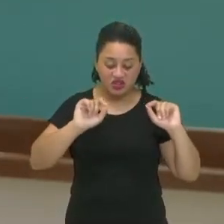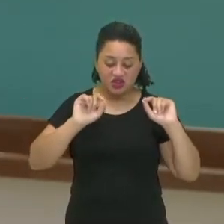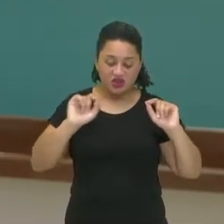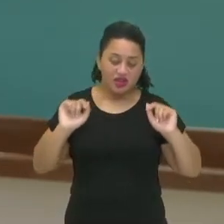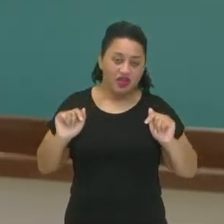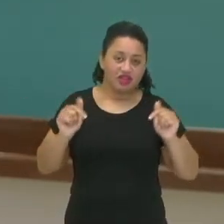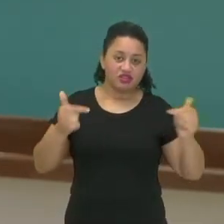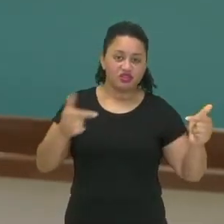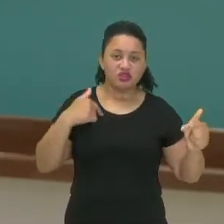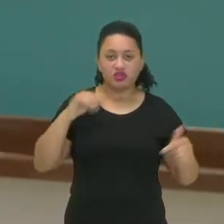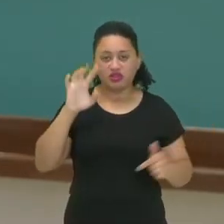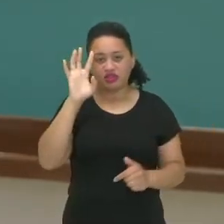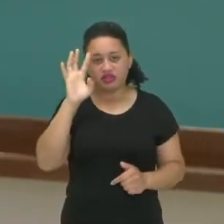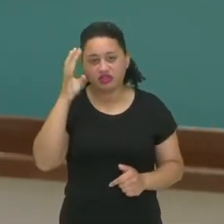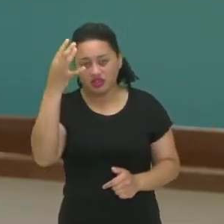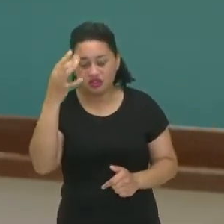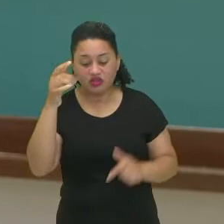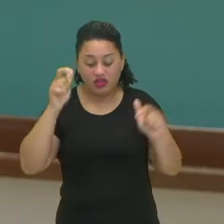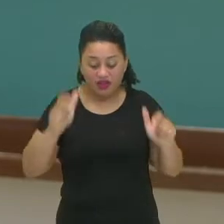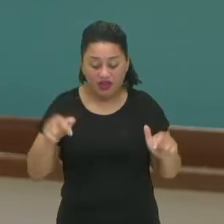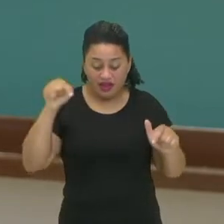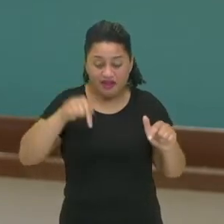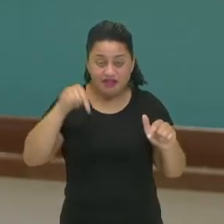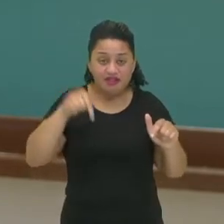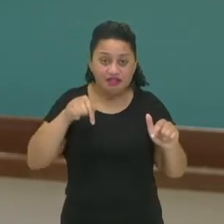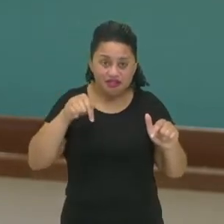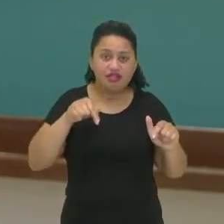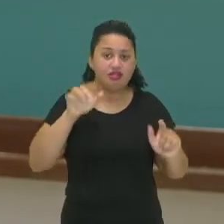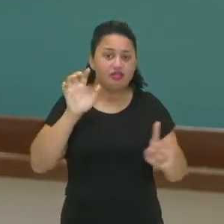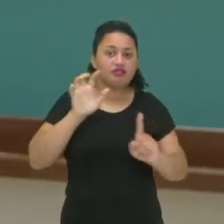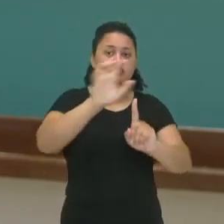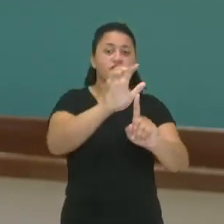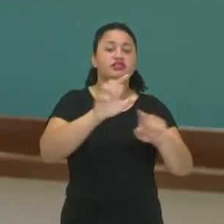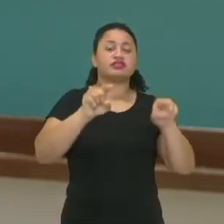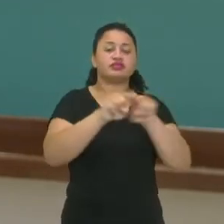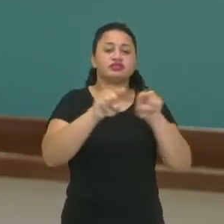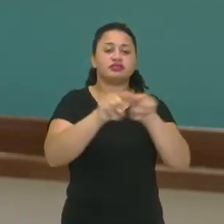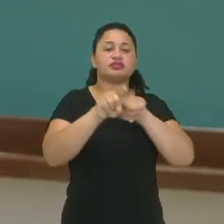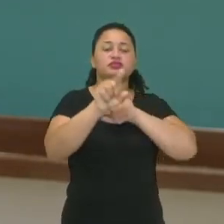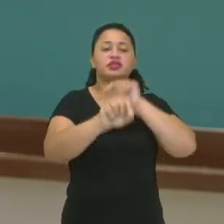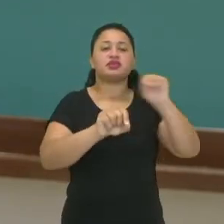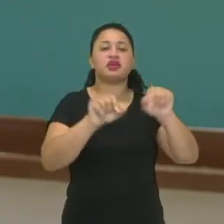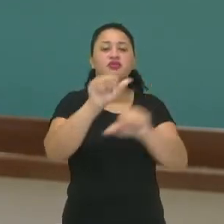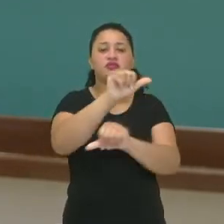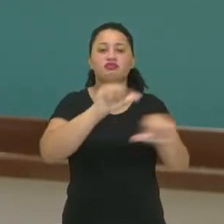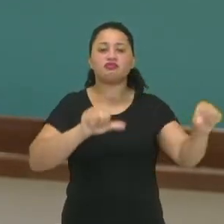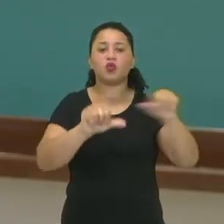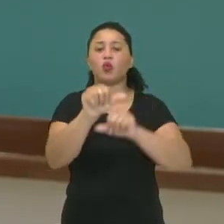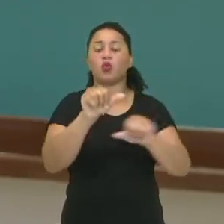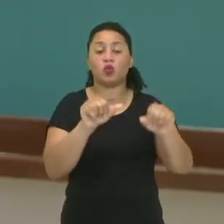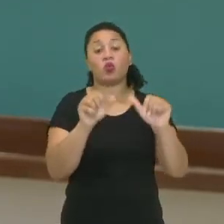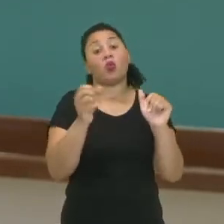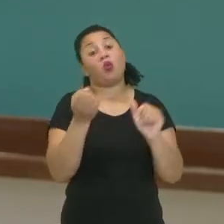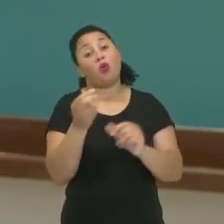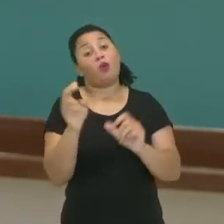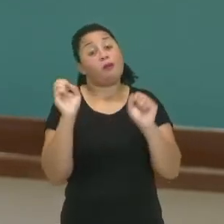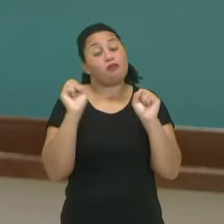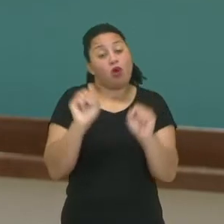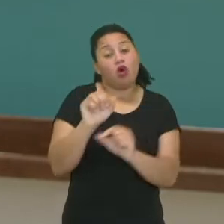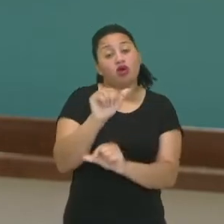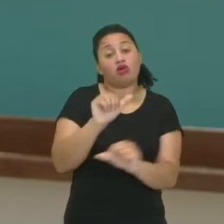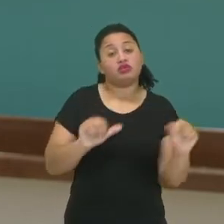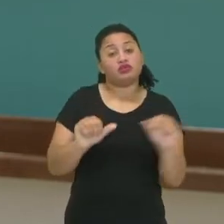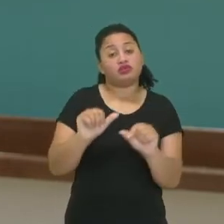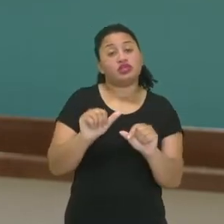nossas decisões desse espaço, elas vão alterar alguma coisa, vão modificar ou podem alterar algo